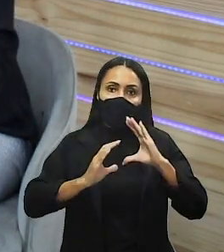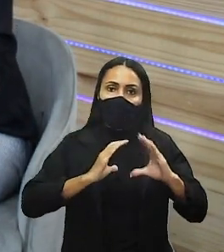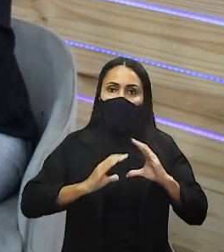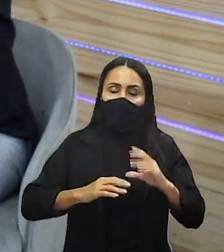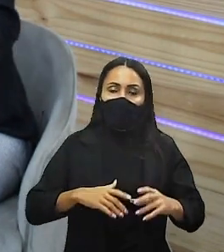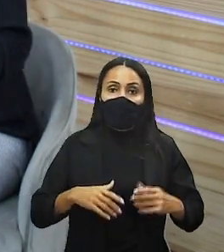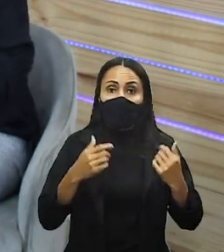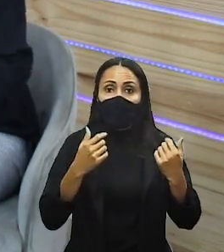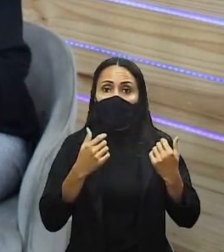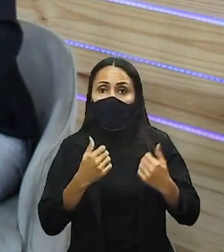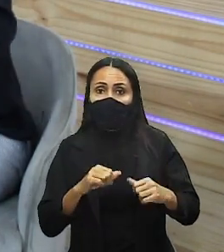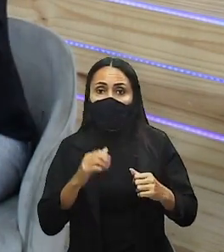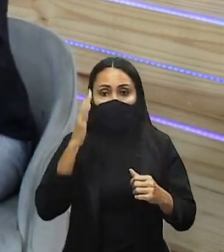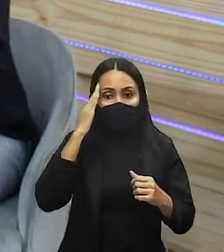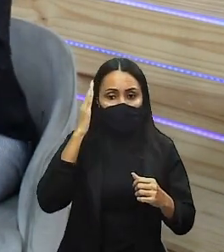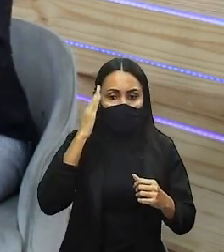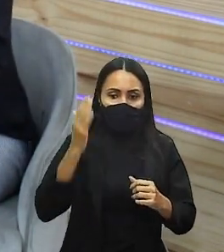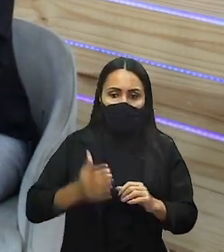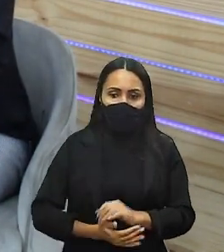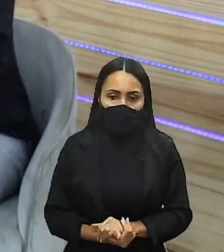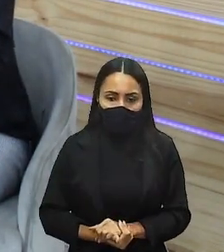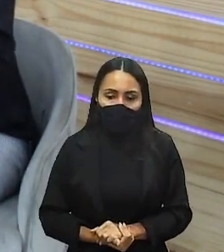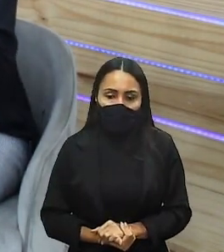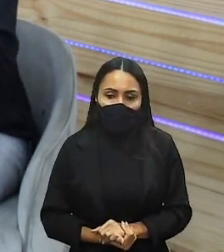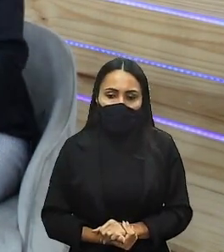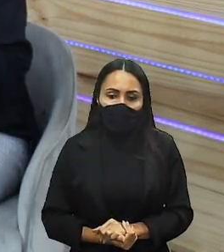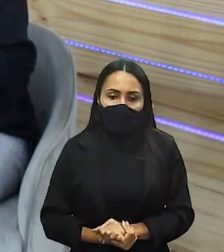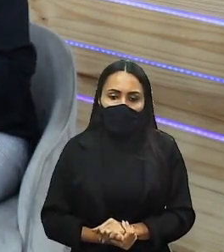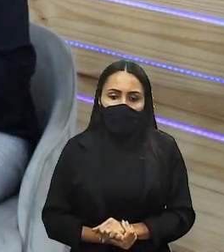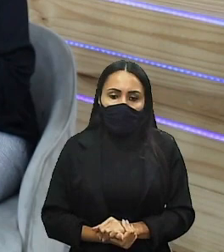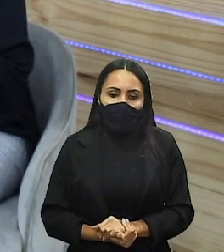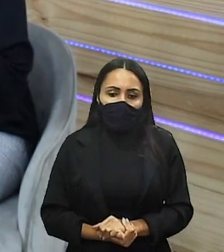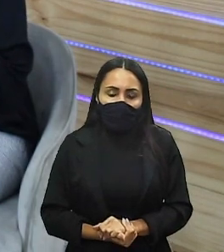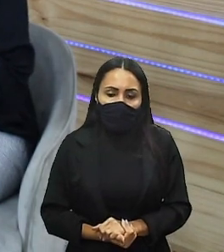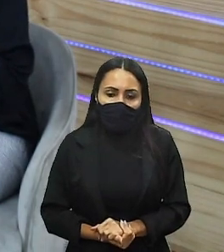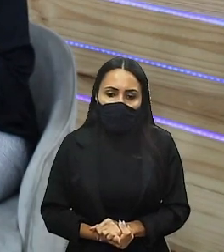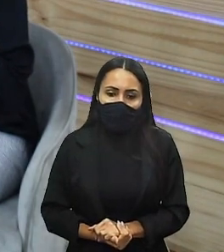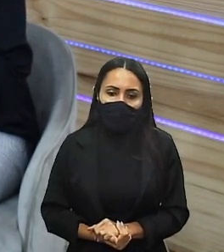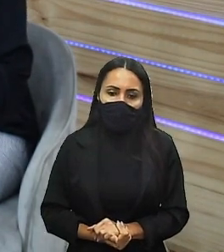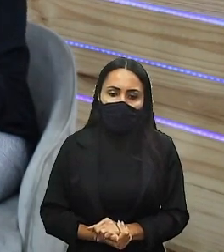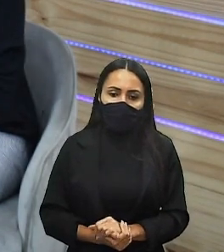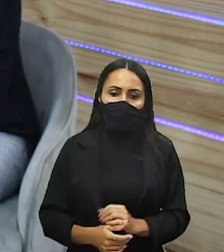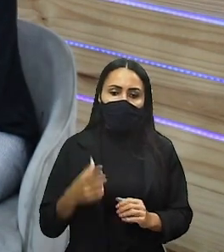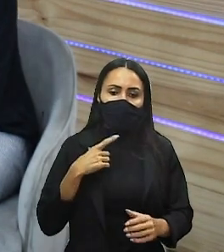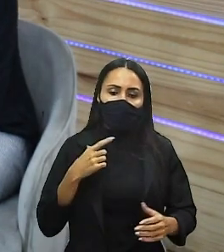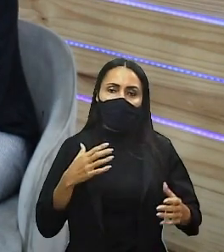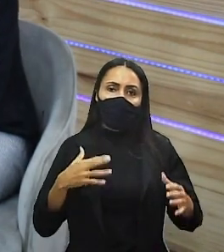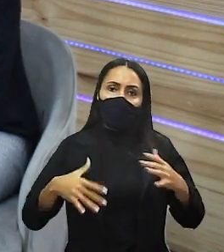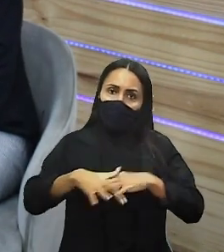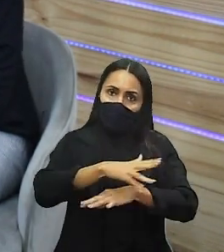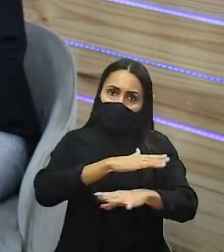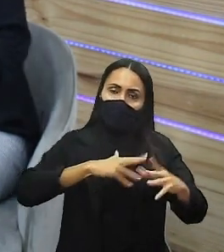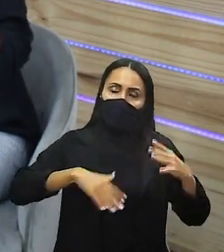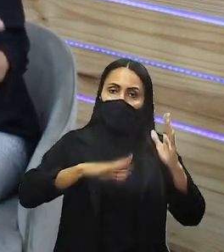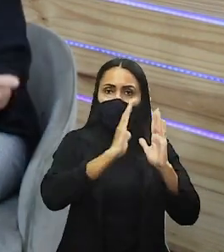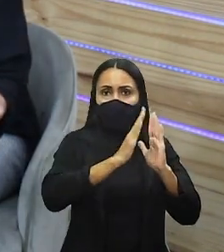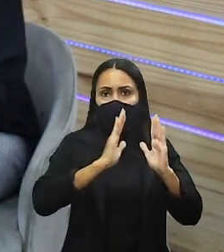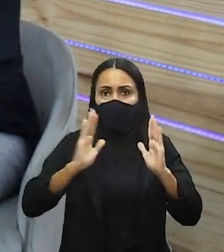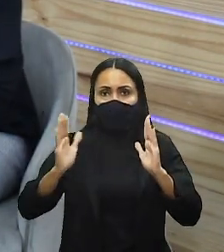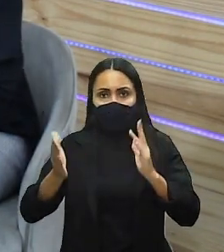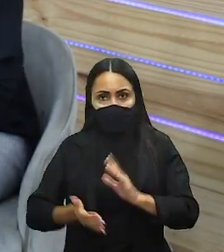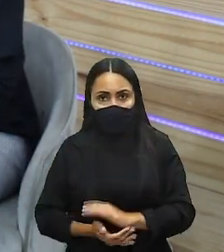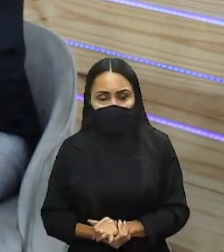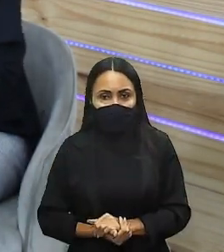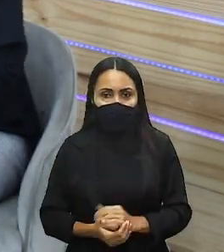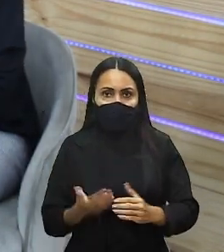você tem que se colocar no lugar dele, certo? Aí você circula na biblioteca para interagir, nós circulamos